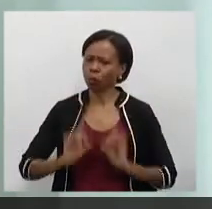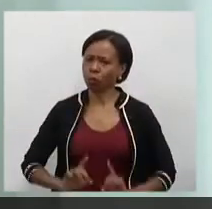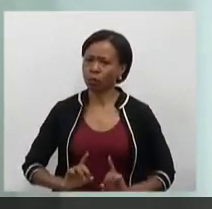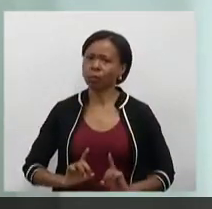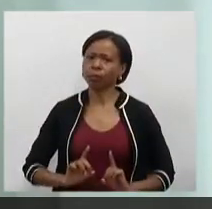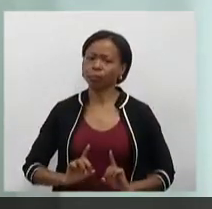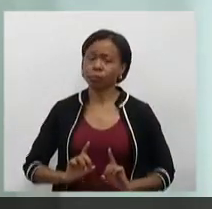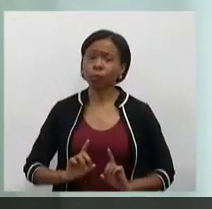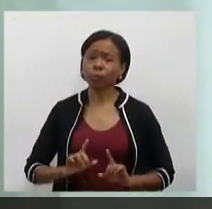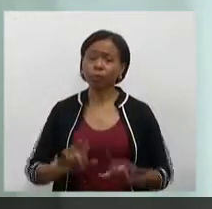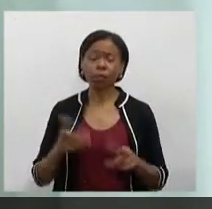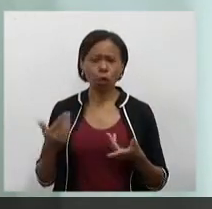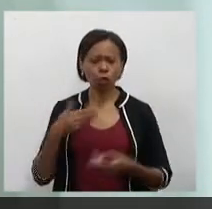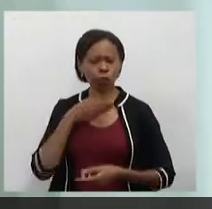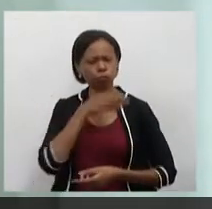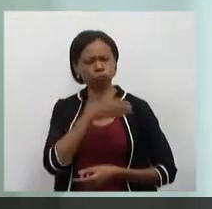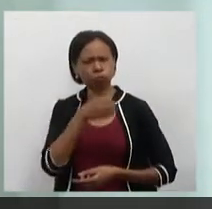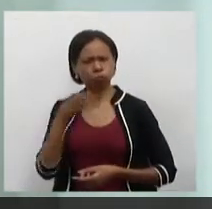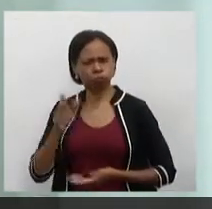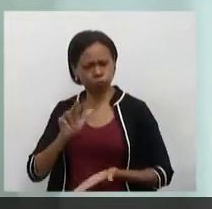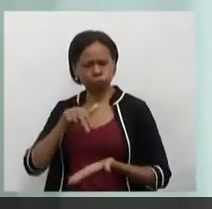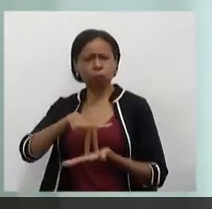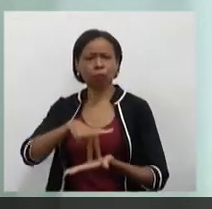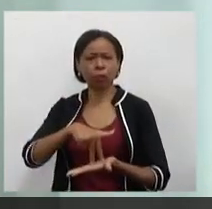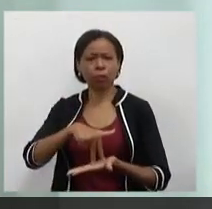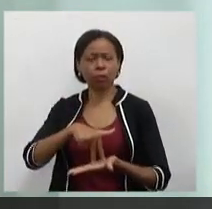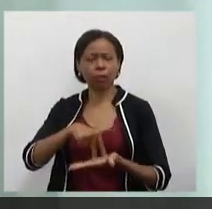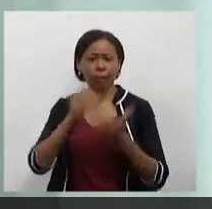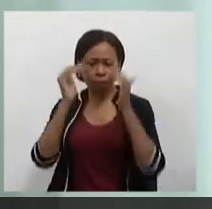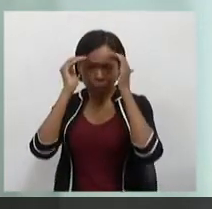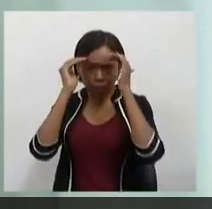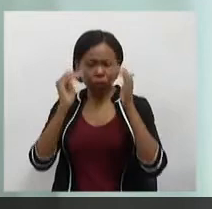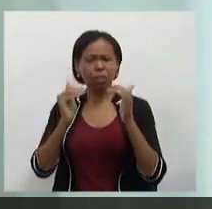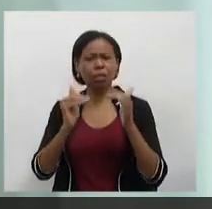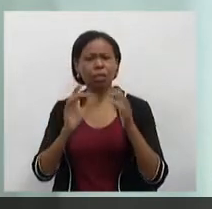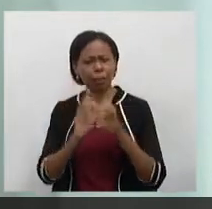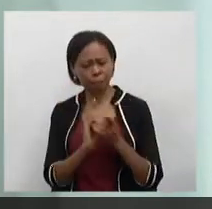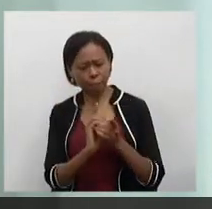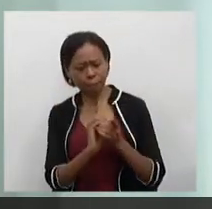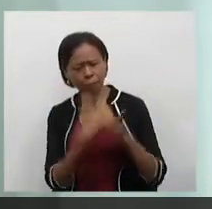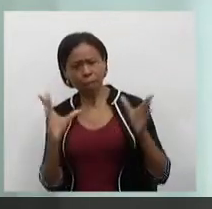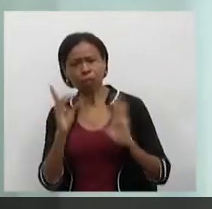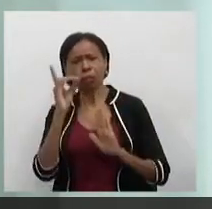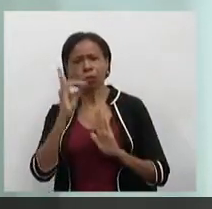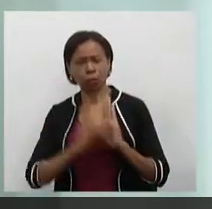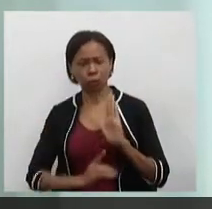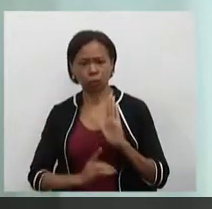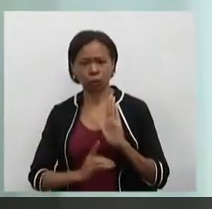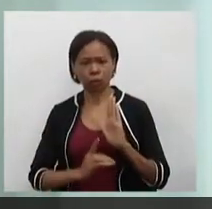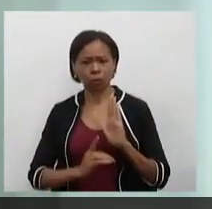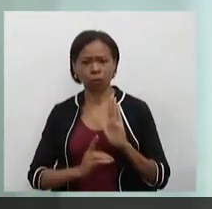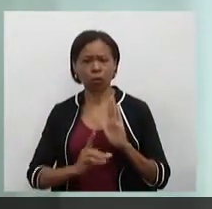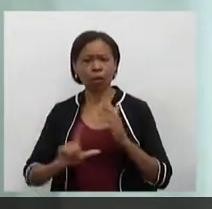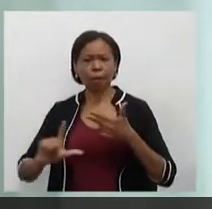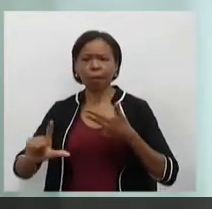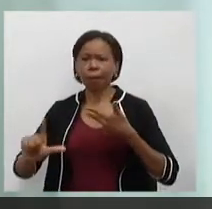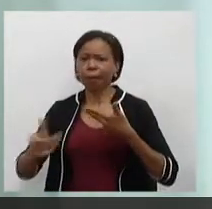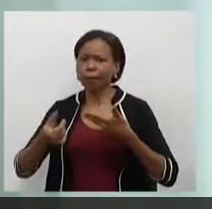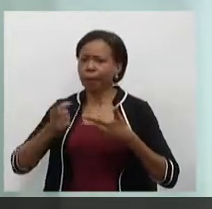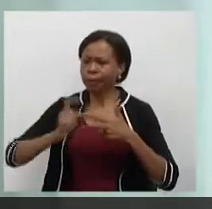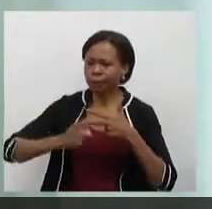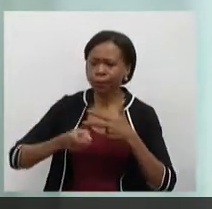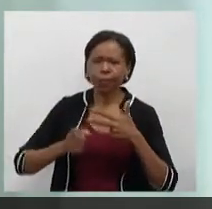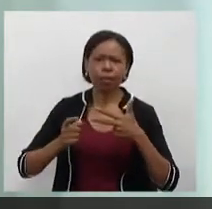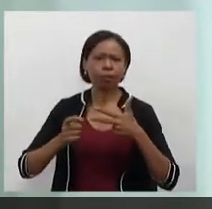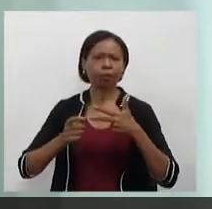e exercer a democracia do direito. E as decisões executivas, legislativas,